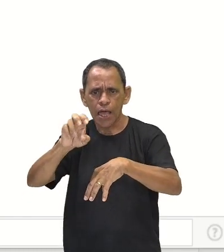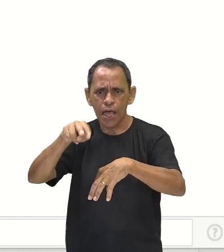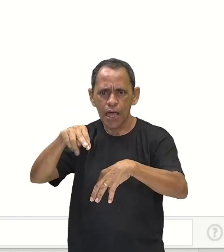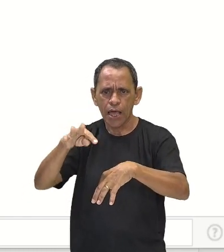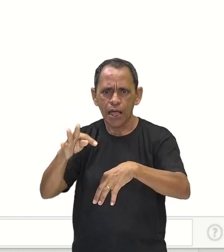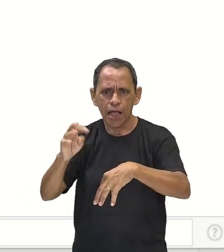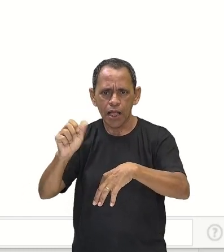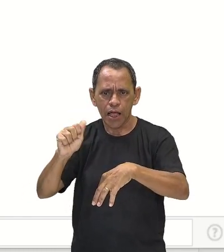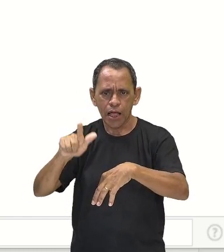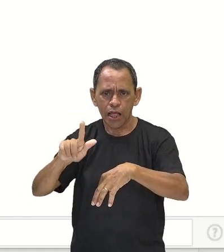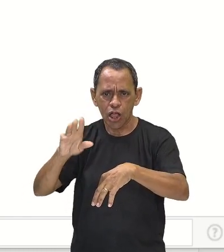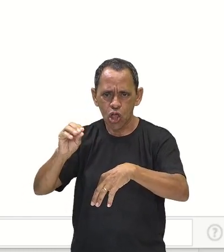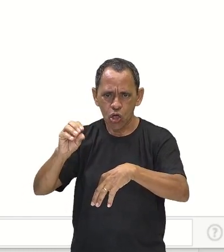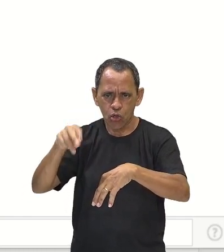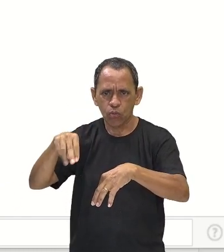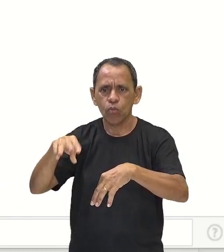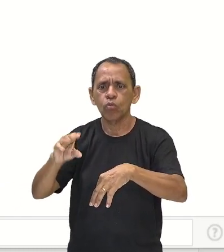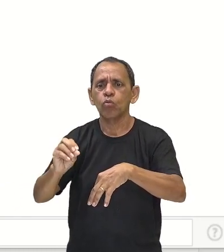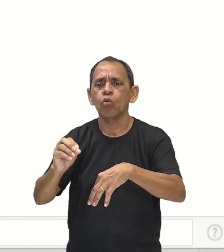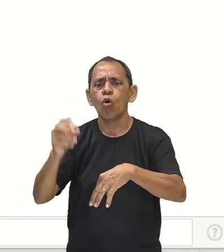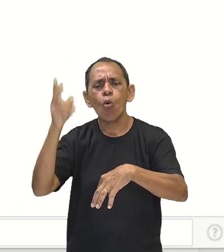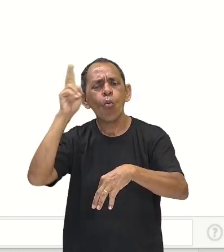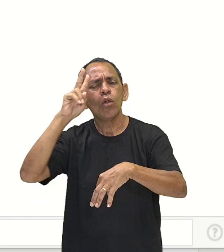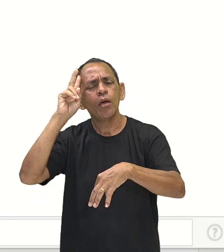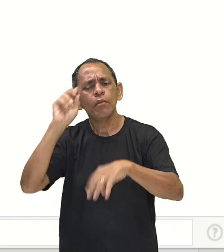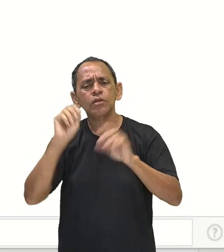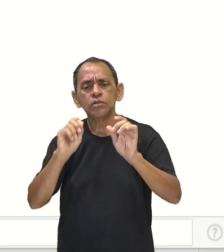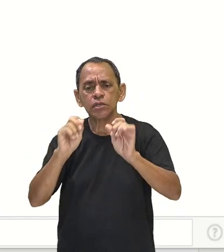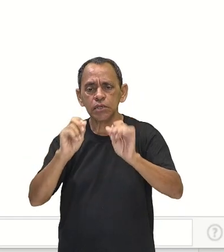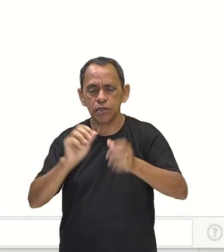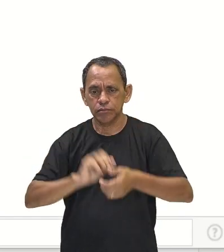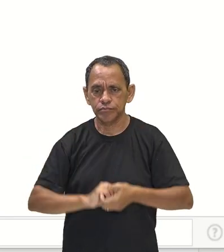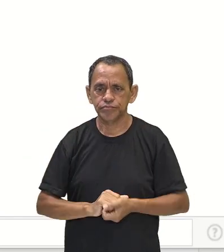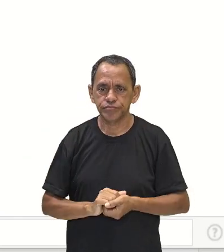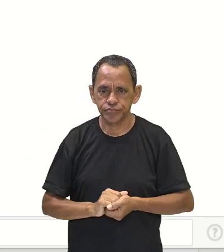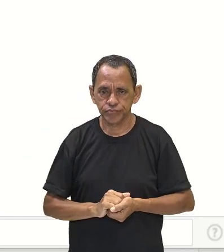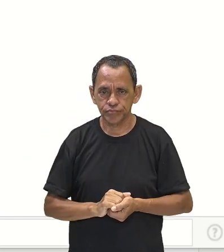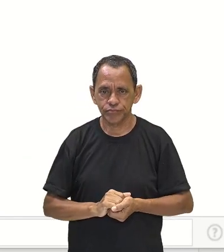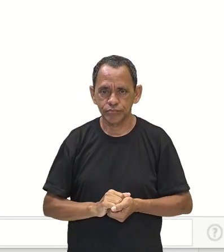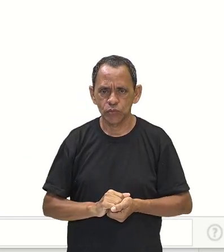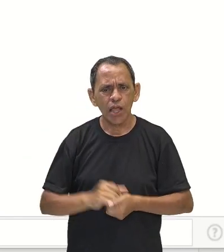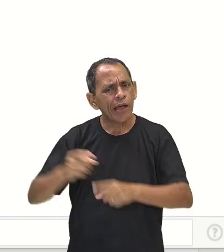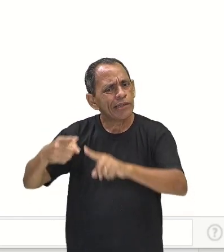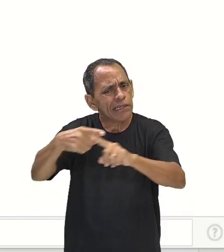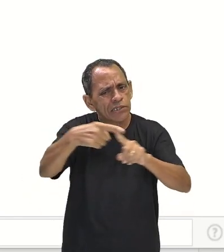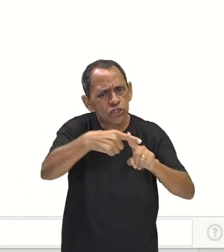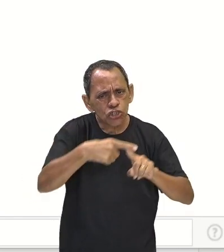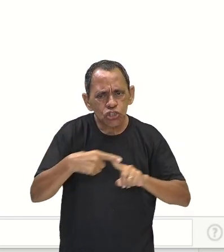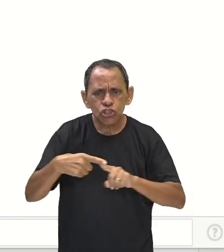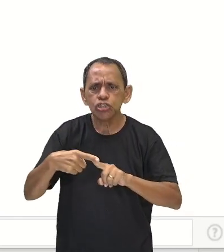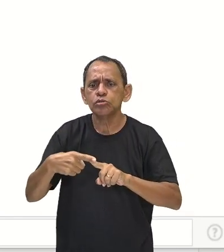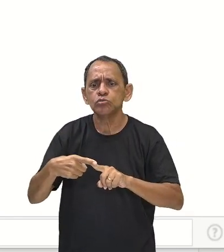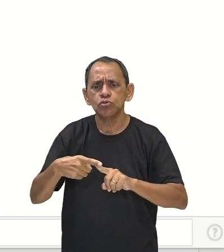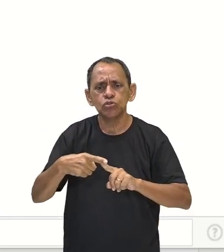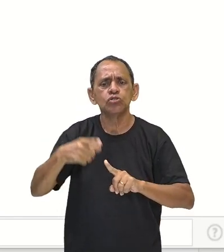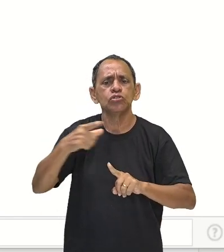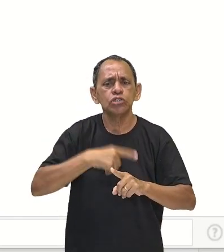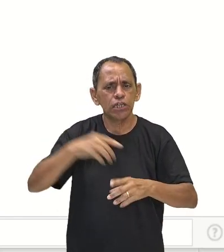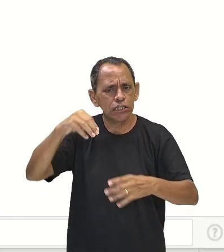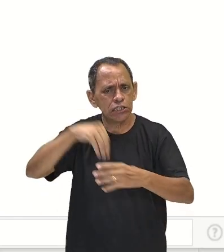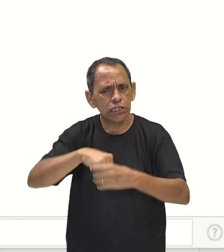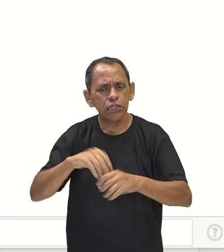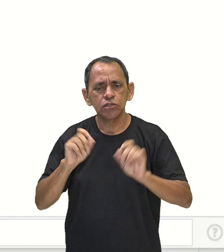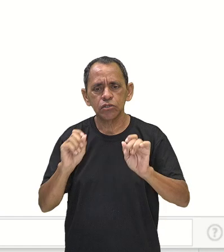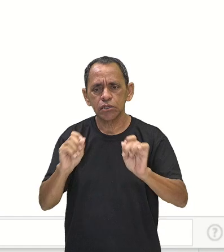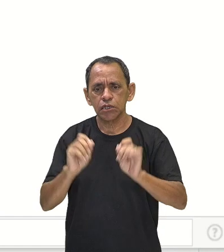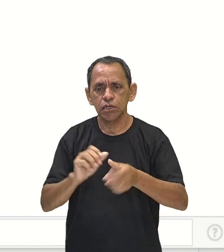que, no caso aqui do nosso icosaedro, ele vai possuir as